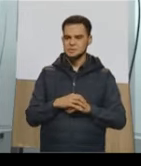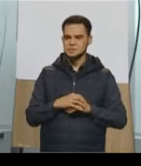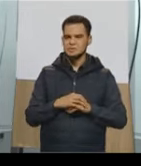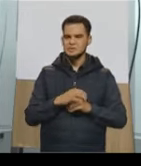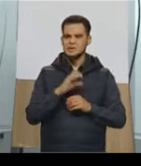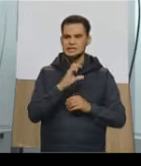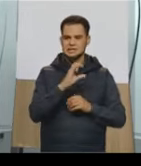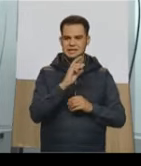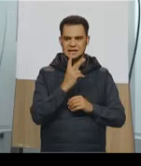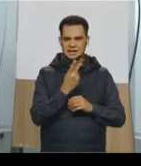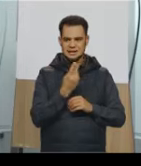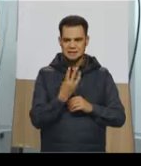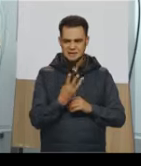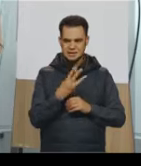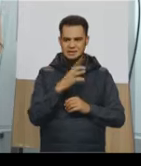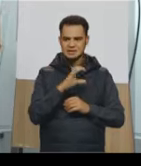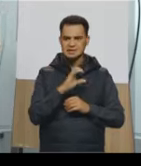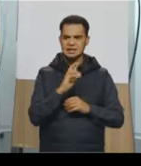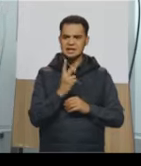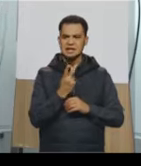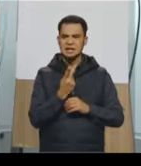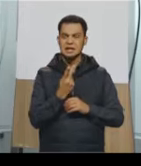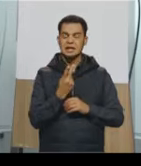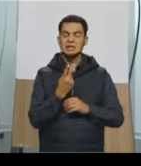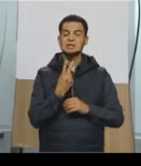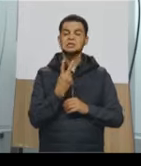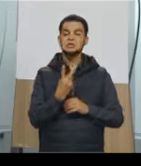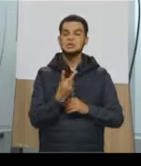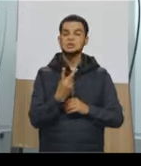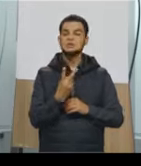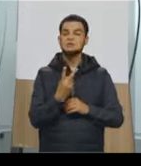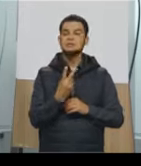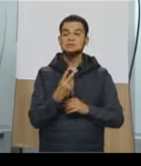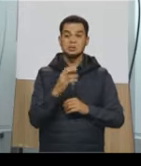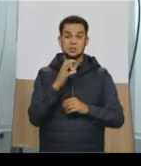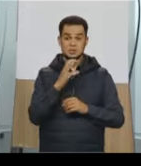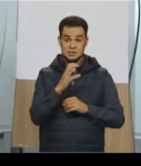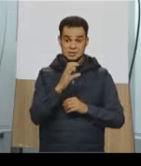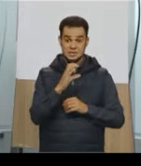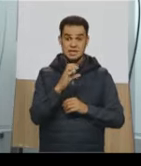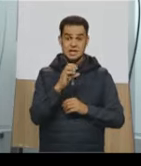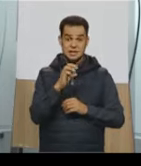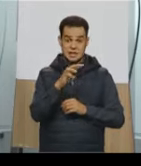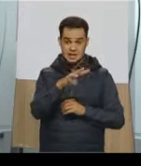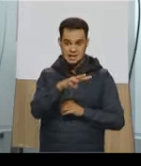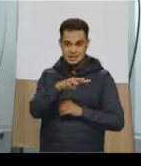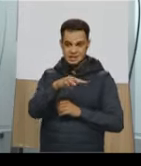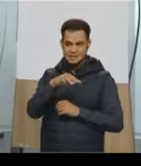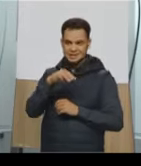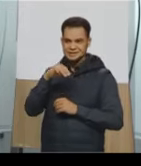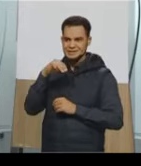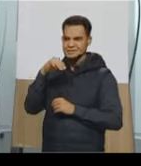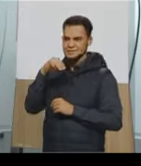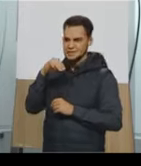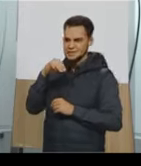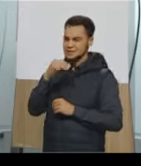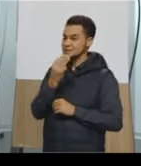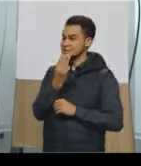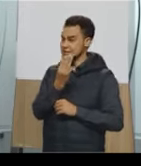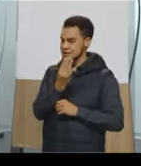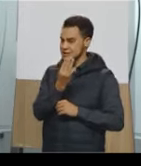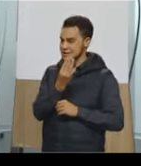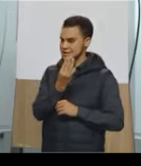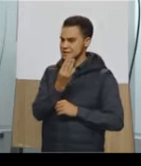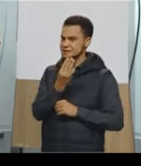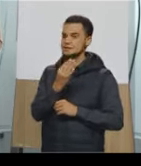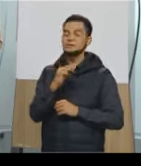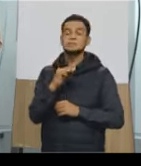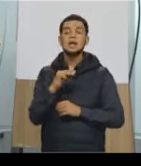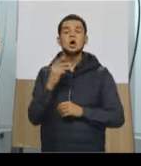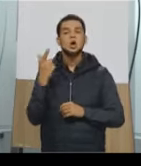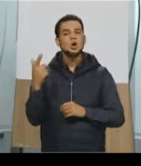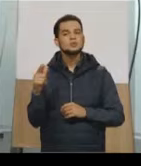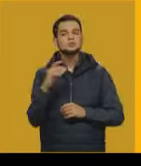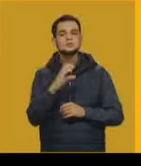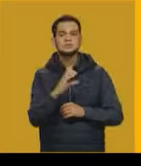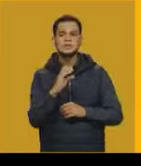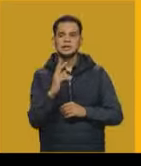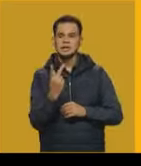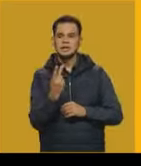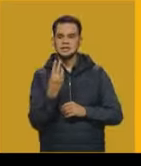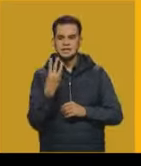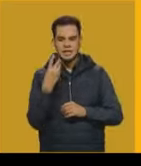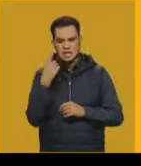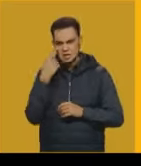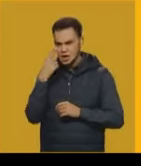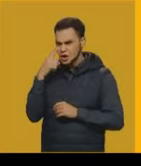CH2, o C fazendo tripla ligação com outro carbono e outro CH3.